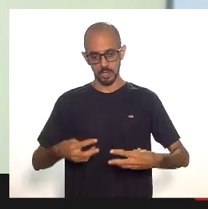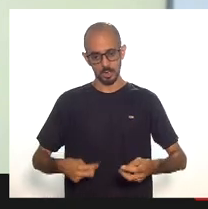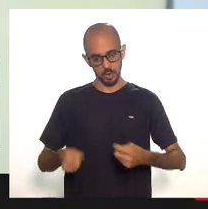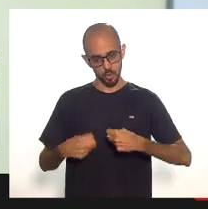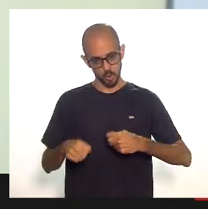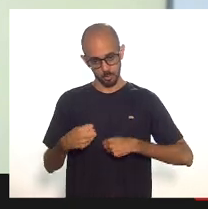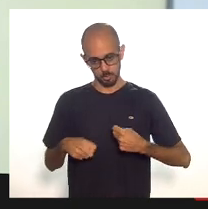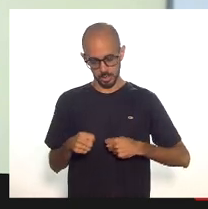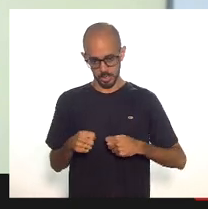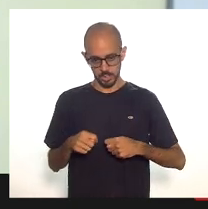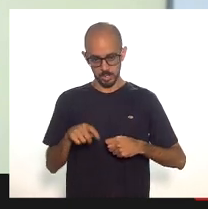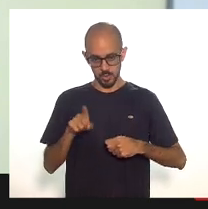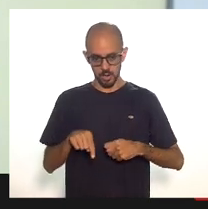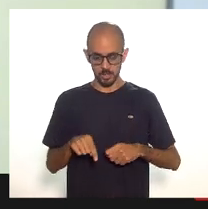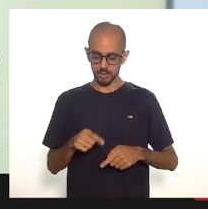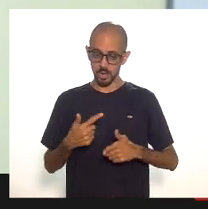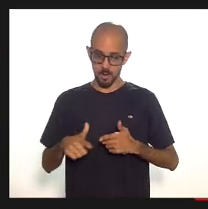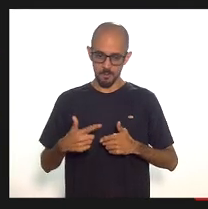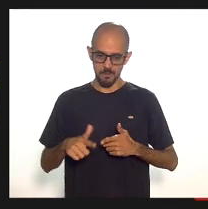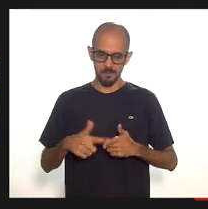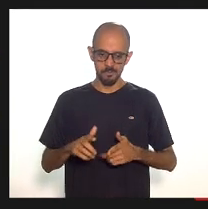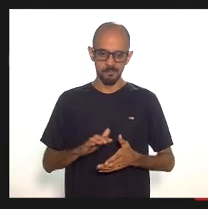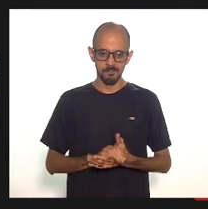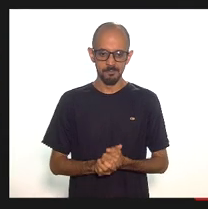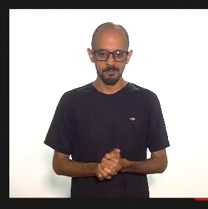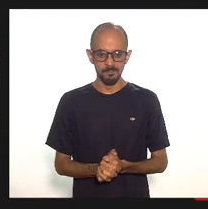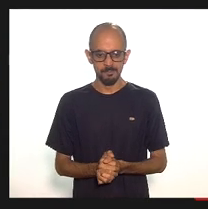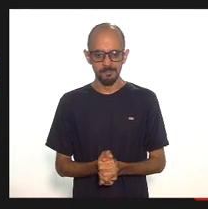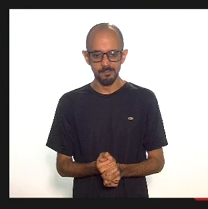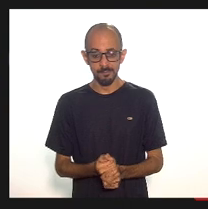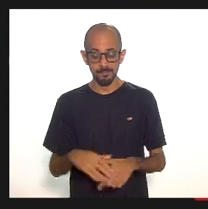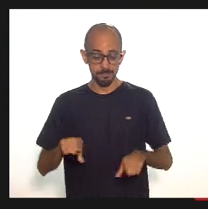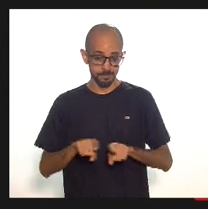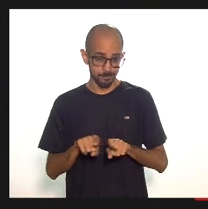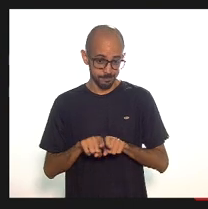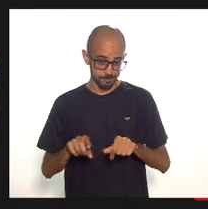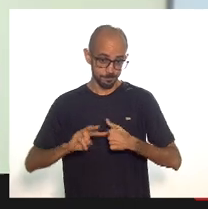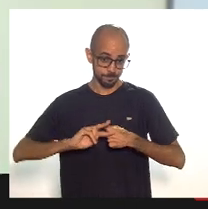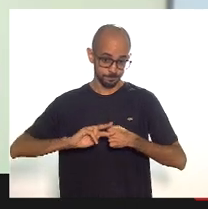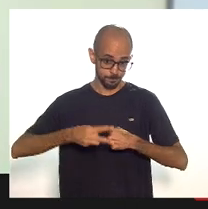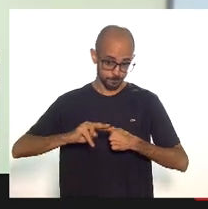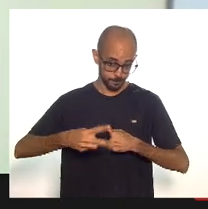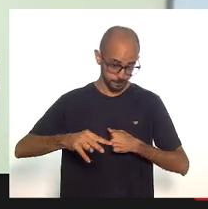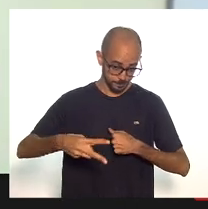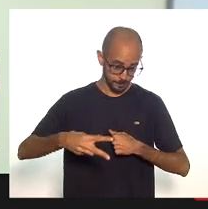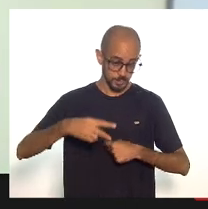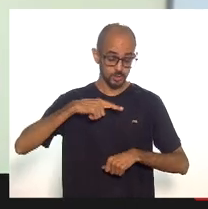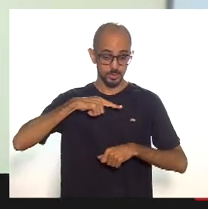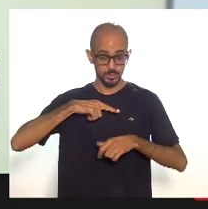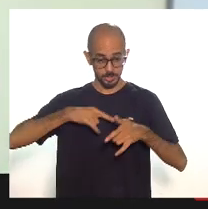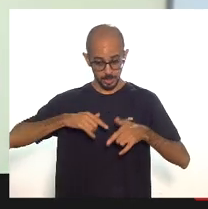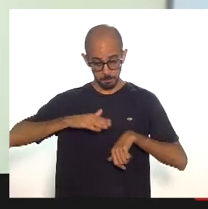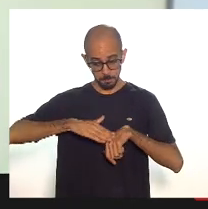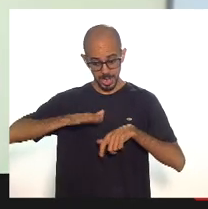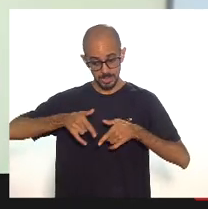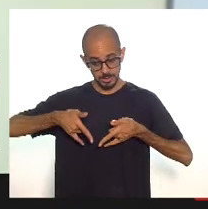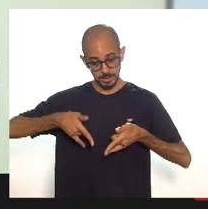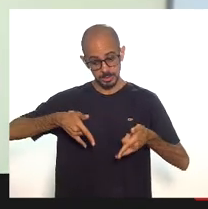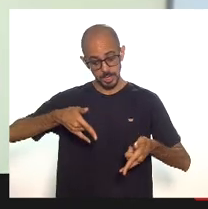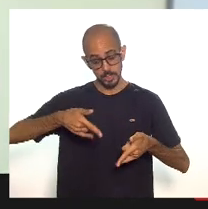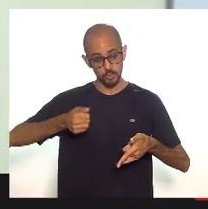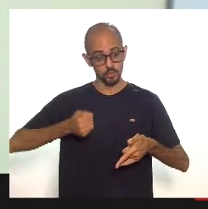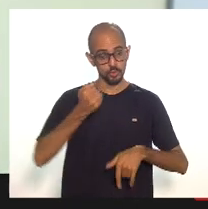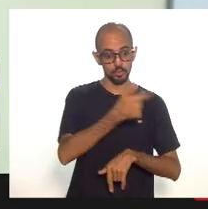Então, esse é um problema. Em consequência, nós temos mais leitos do que